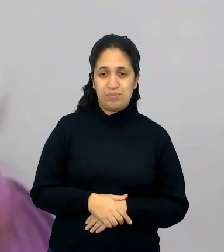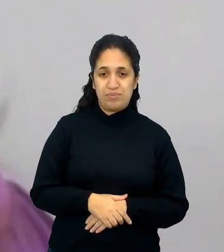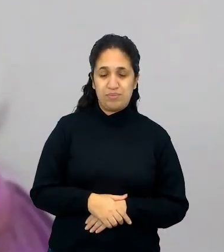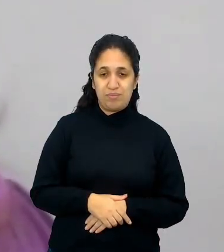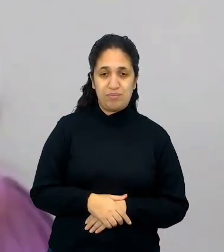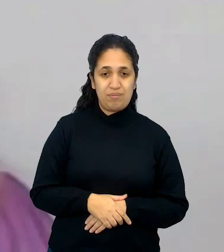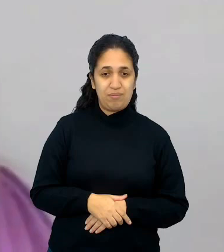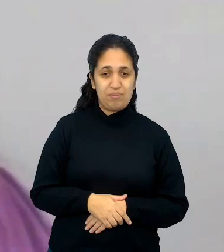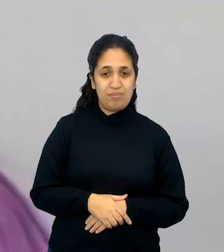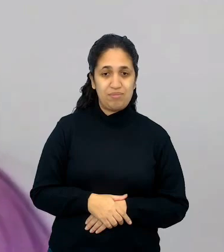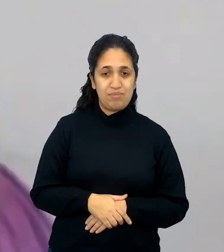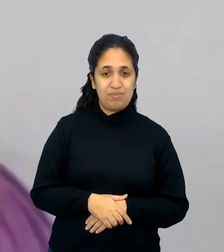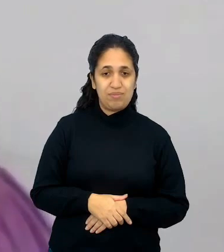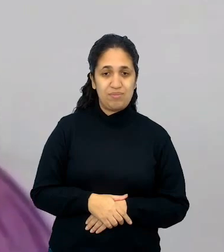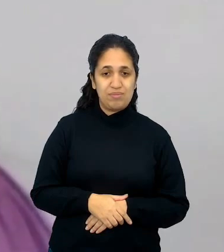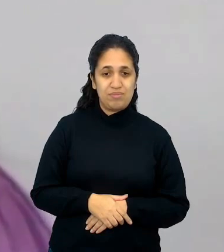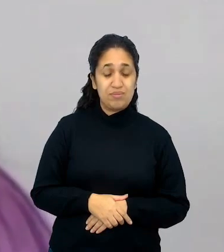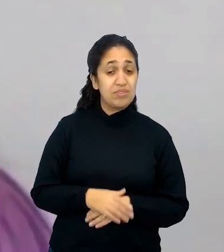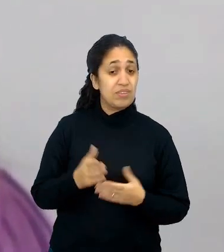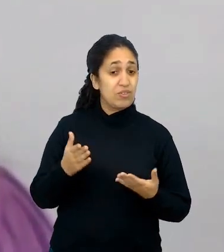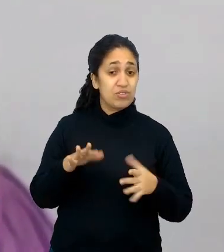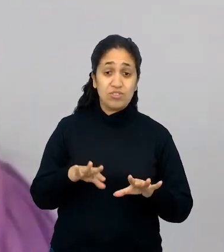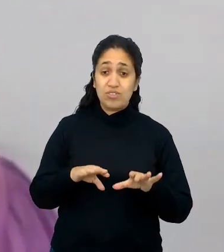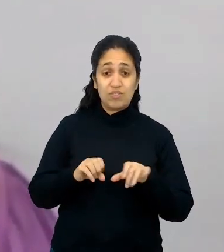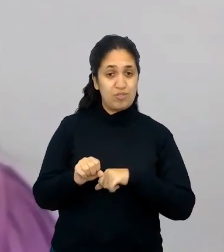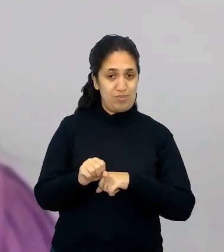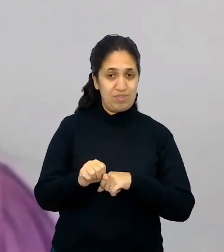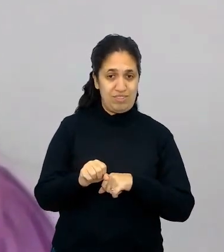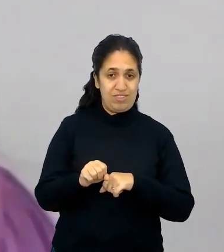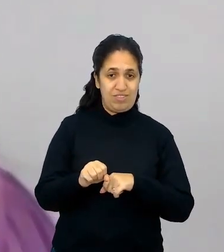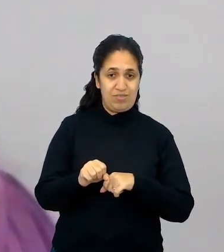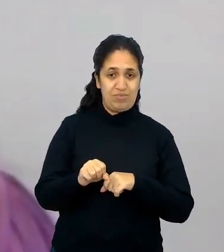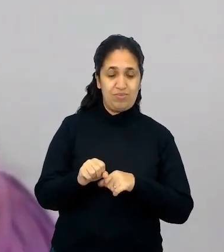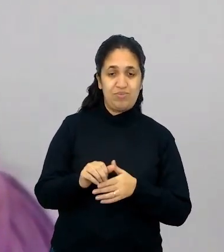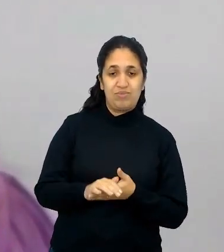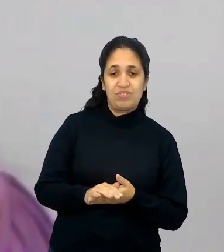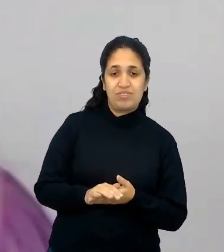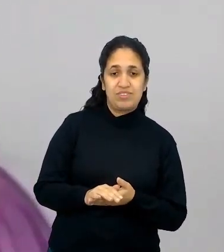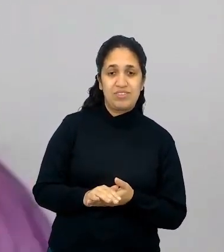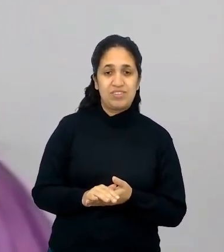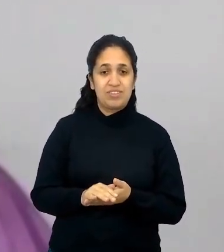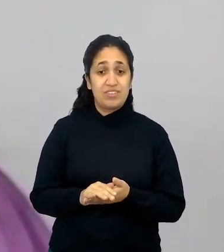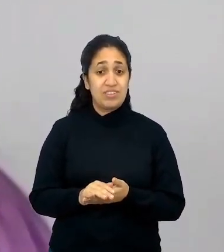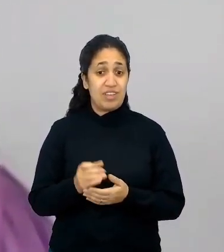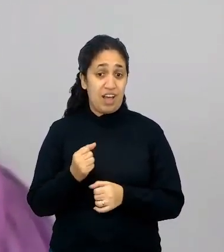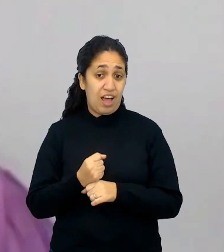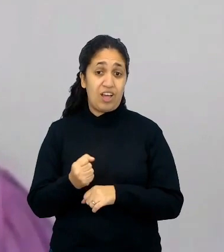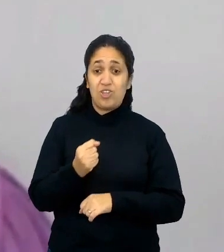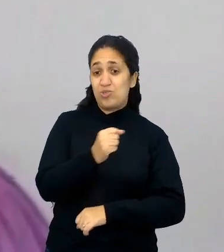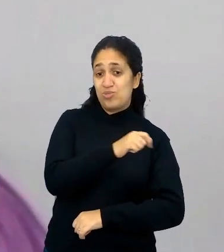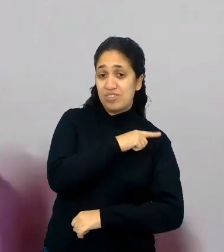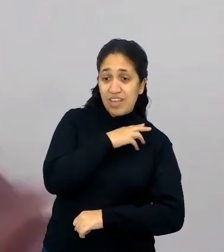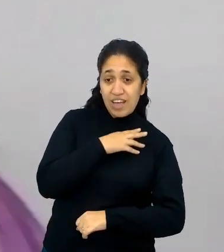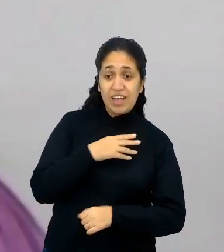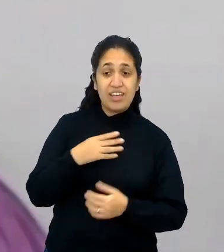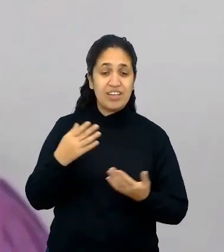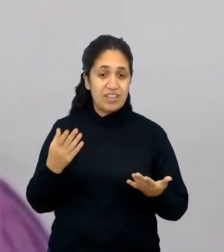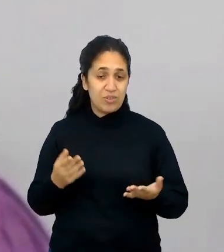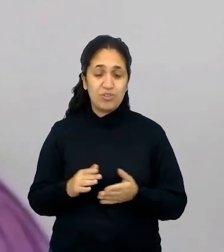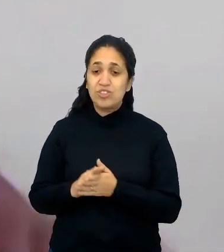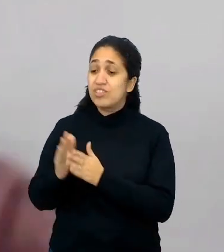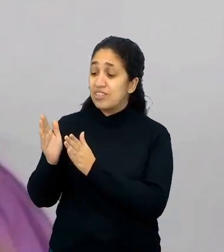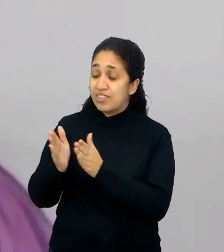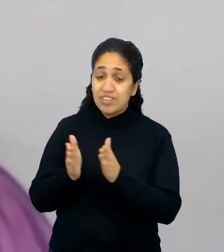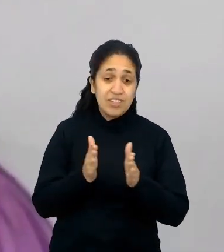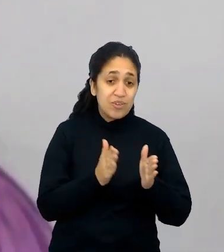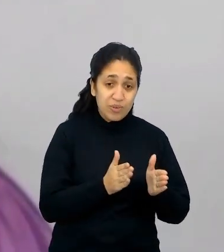Nós estamos na formação de ano-série e vamos falar da